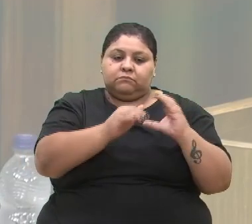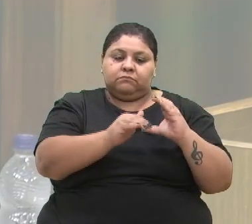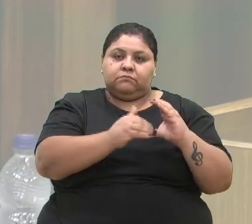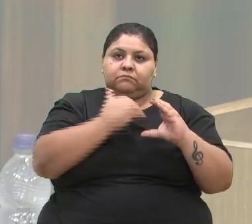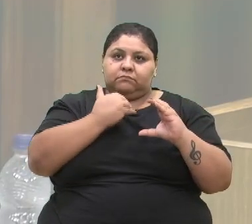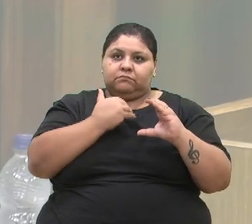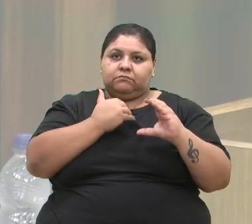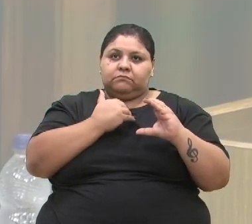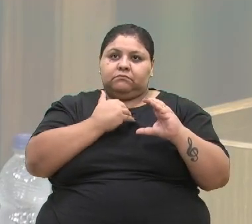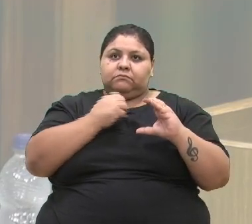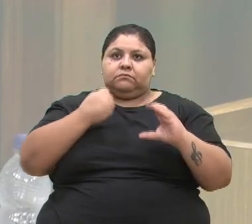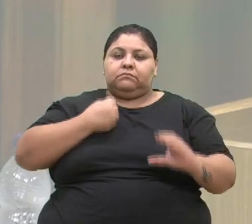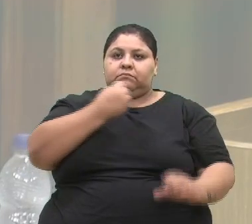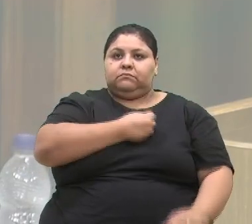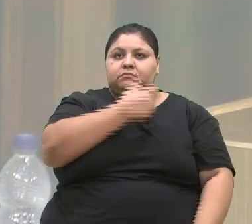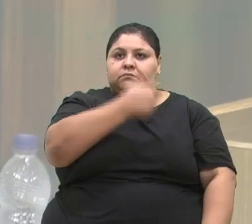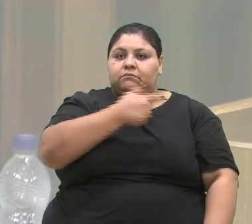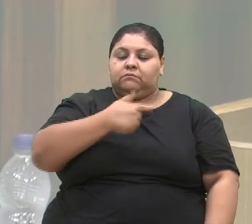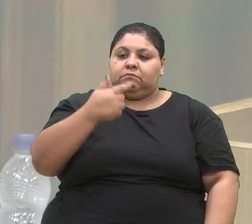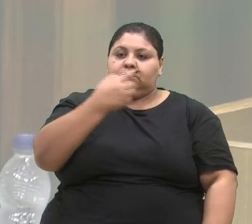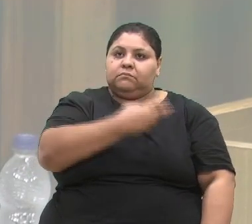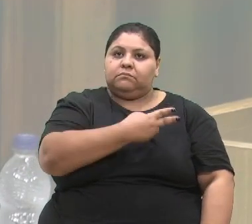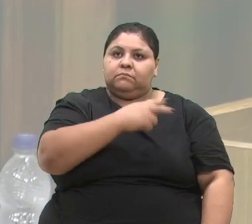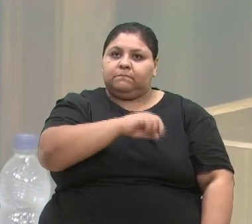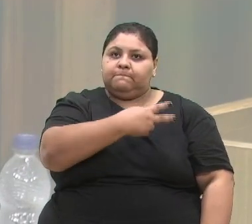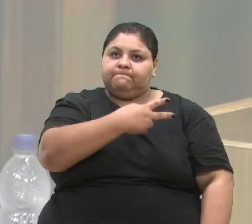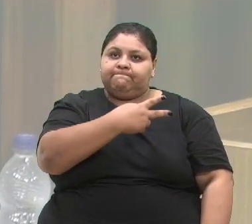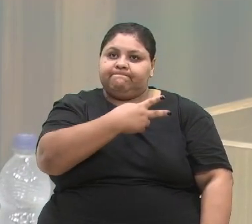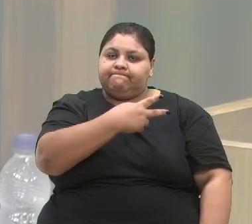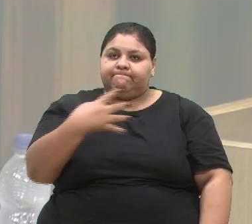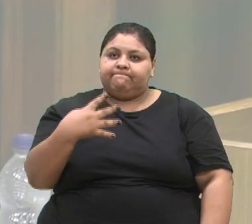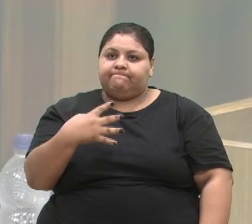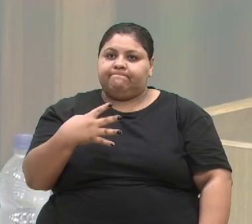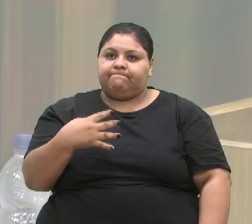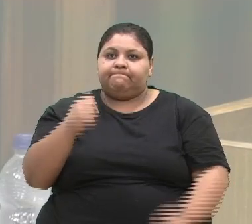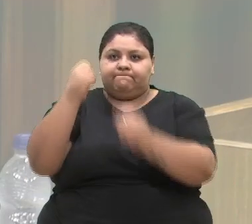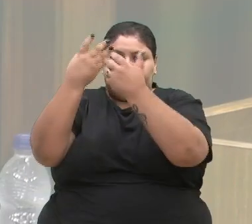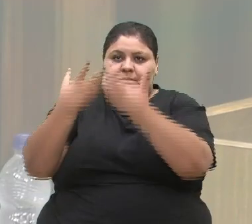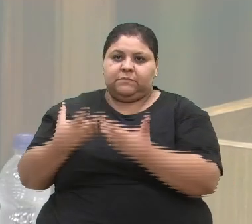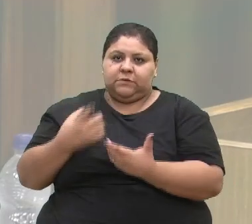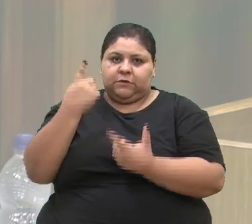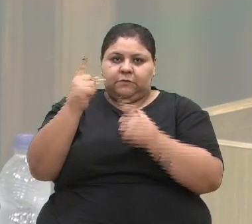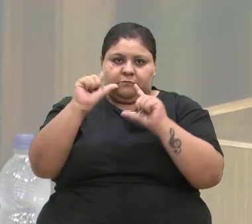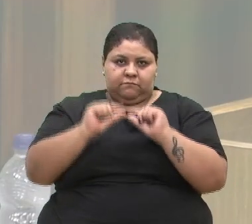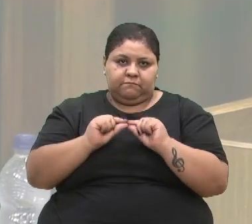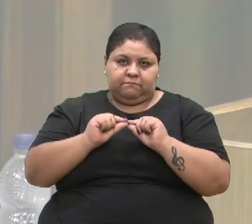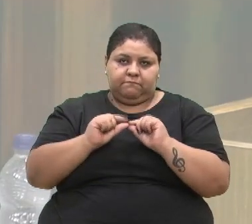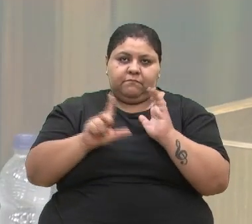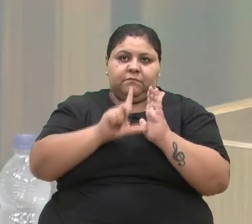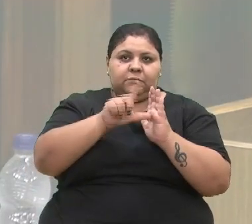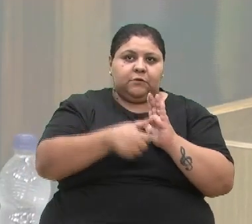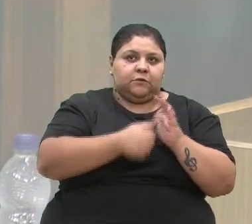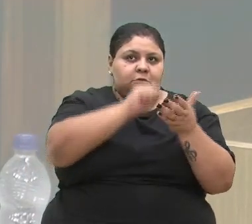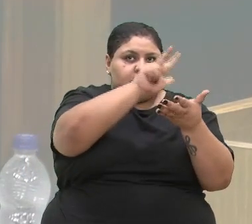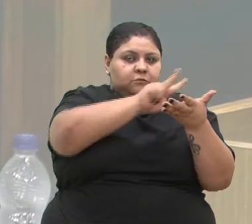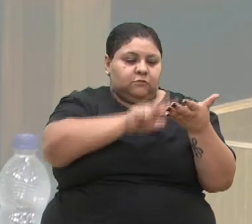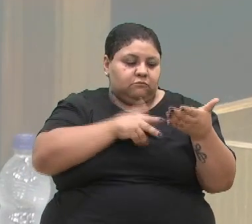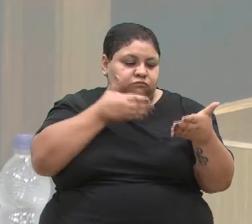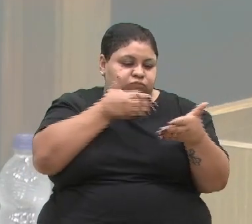documento externo número 77 de 2024. E aqui vou destacar algumas partes, né? Assim, depois de avaliar os